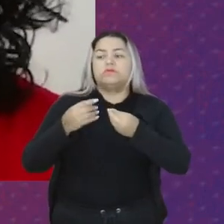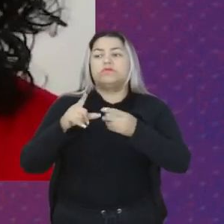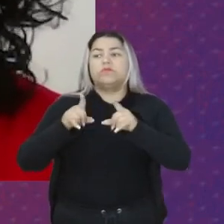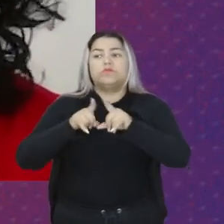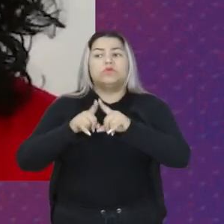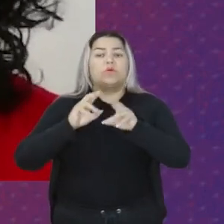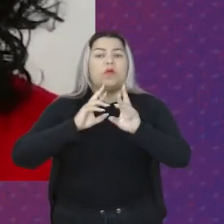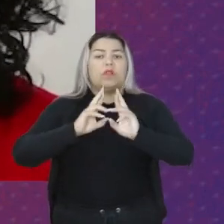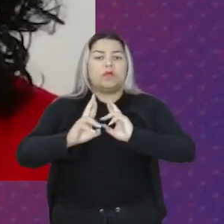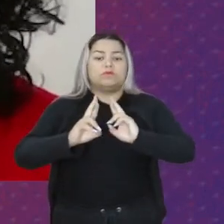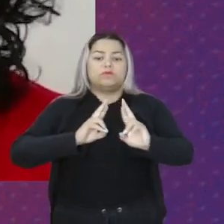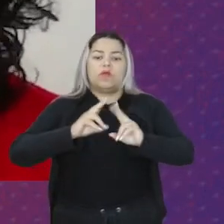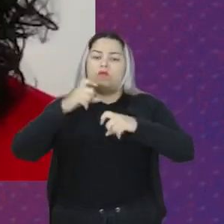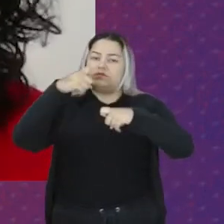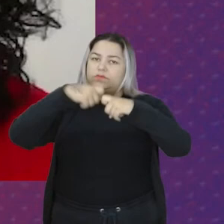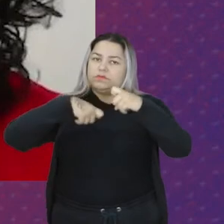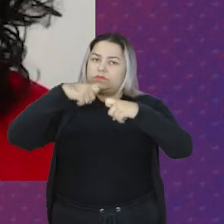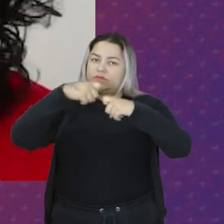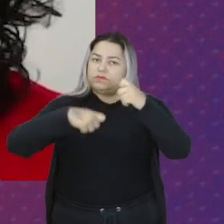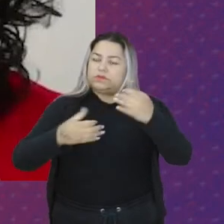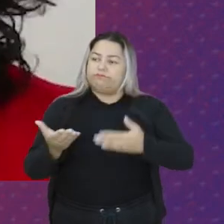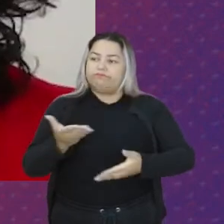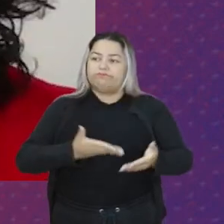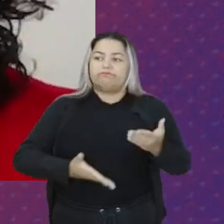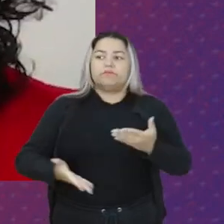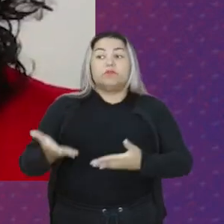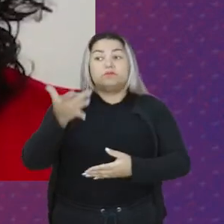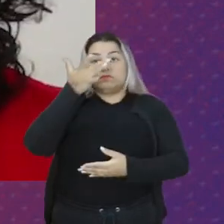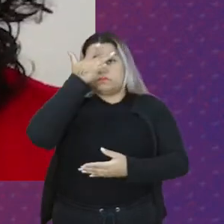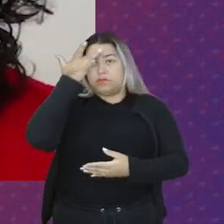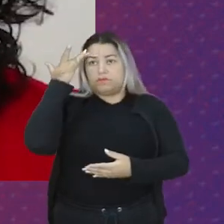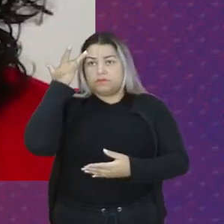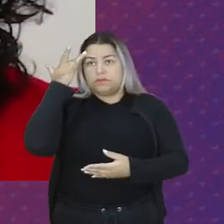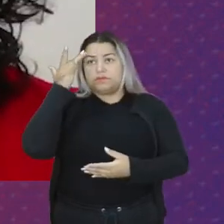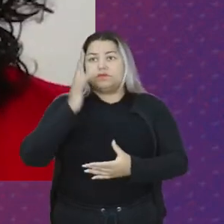consiste o relacionamento sexual entre pessoas,